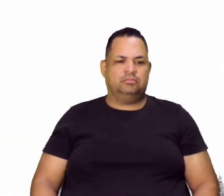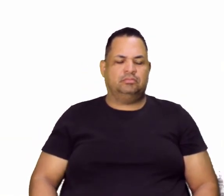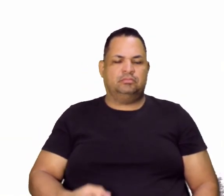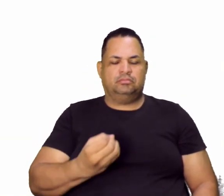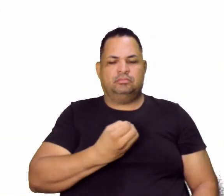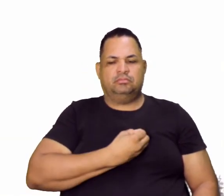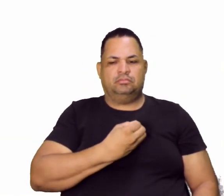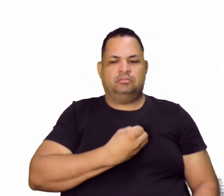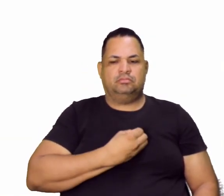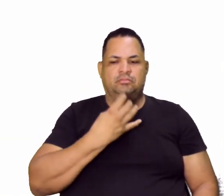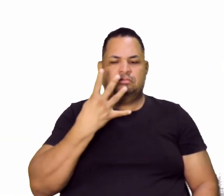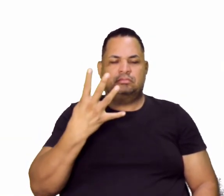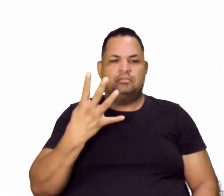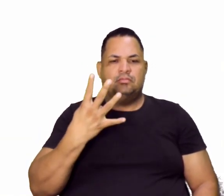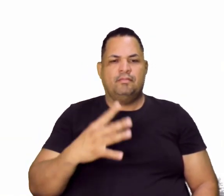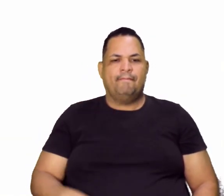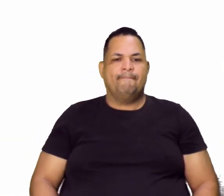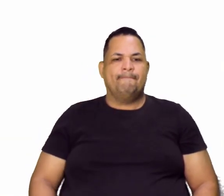Questão 4.